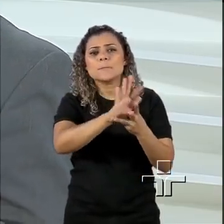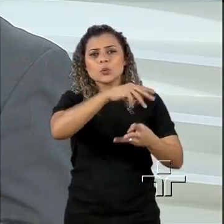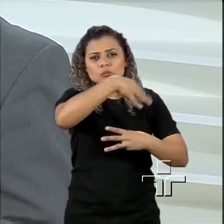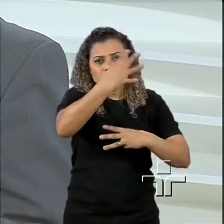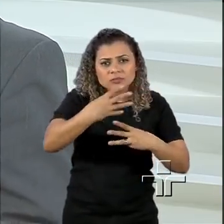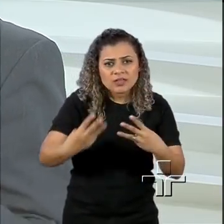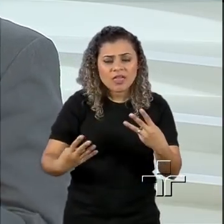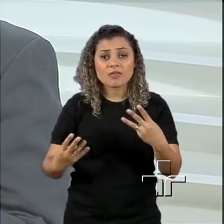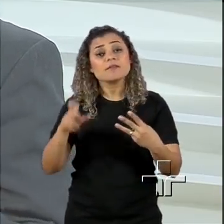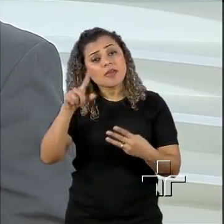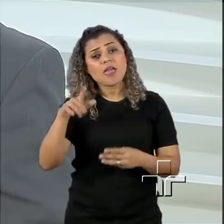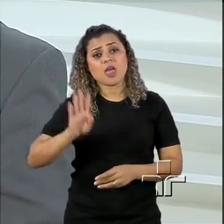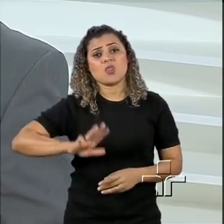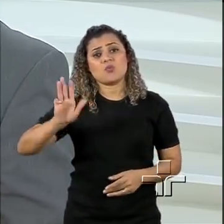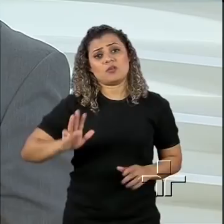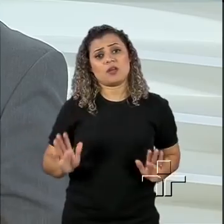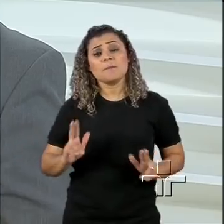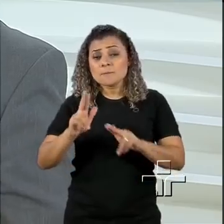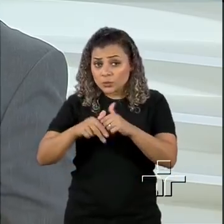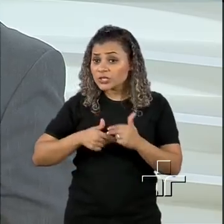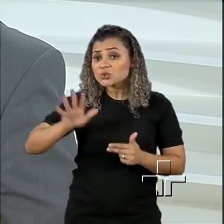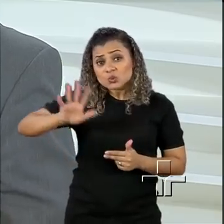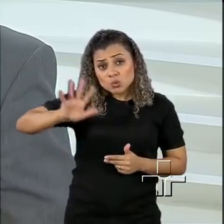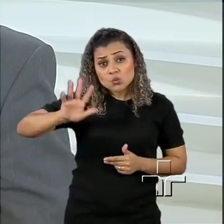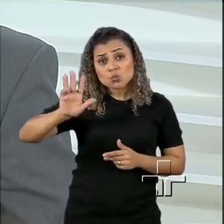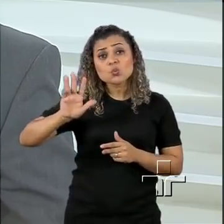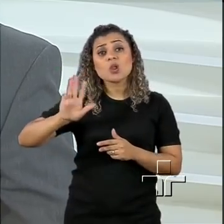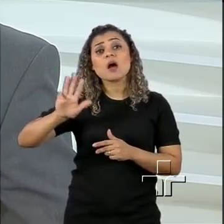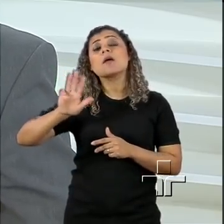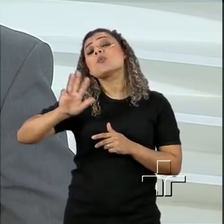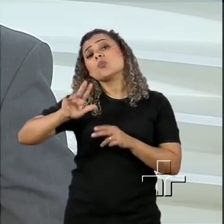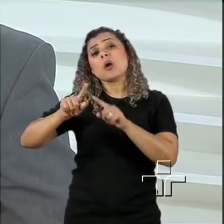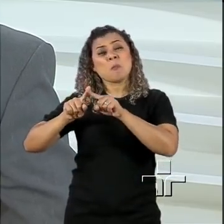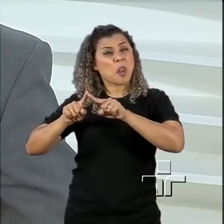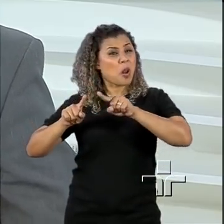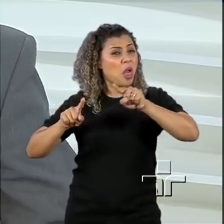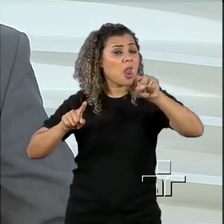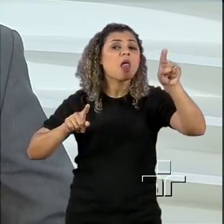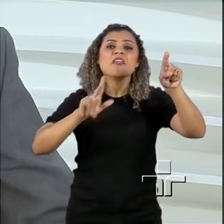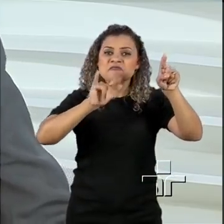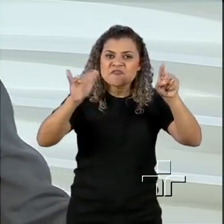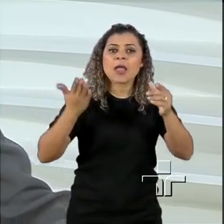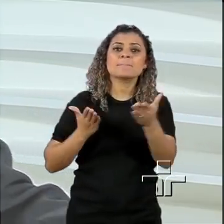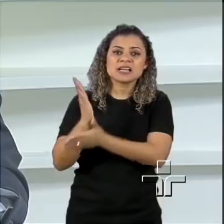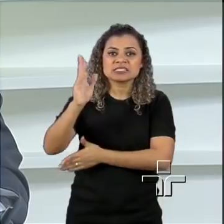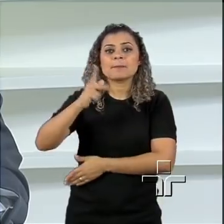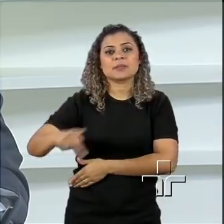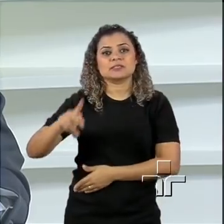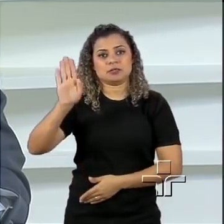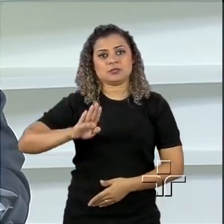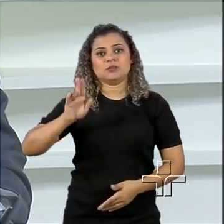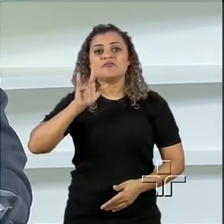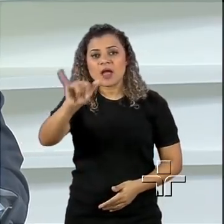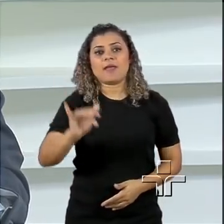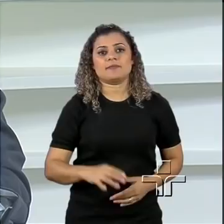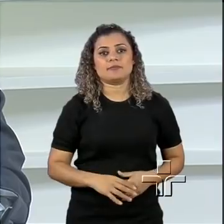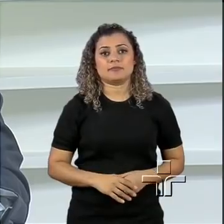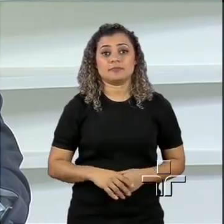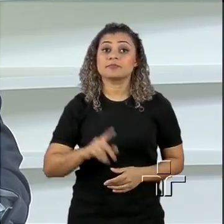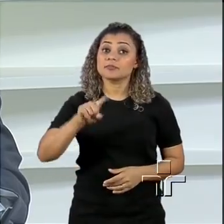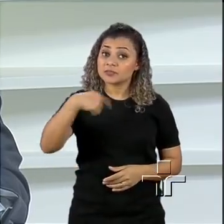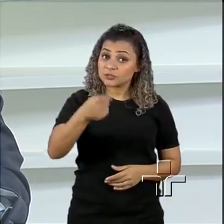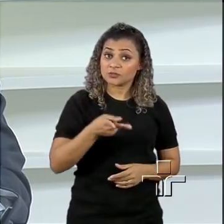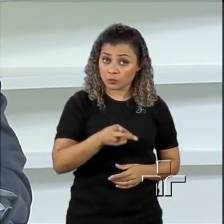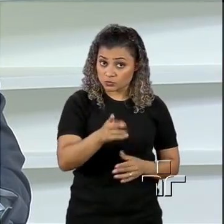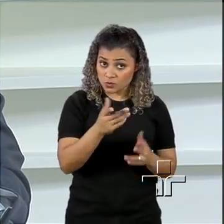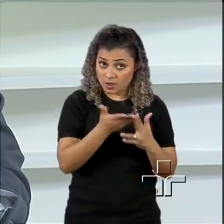disso que se trata. E é por essa razão que o presidente Lula lidera todas as pesquisas e será o próximo presidente da República, se Deus quiser. A gente vai continuar o assunto no